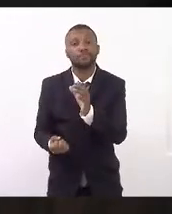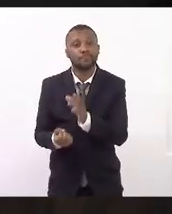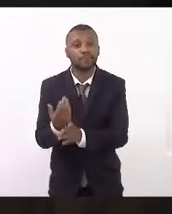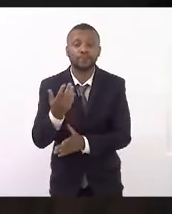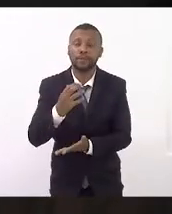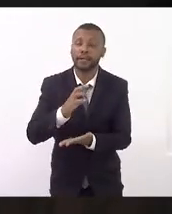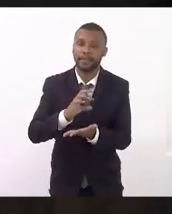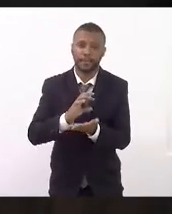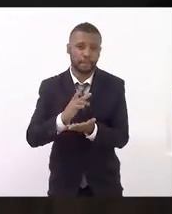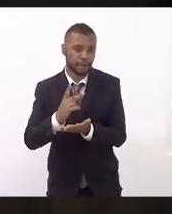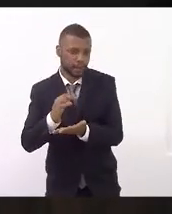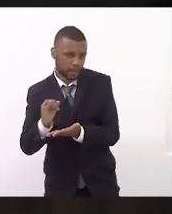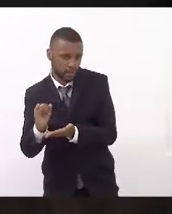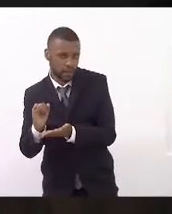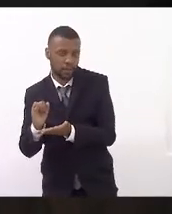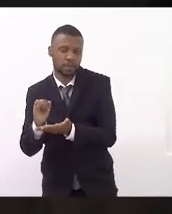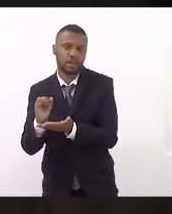parlamentar.